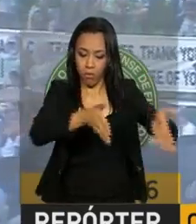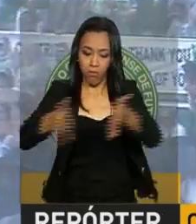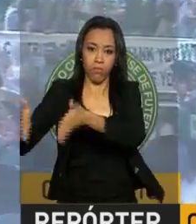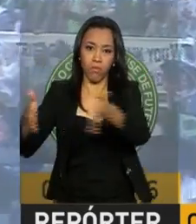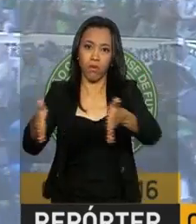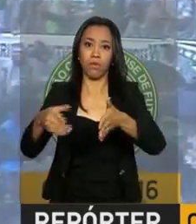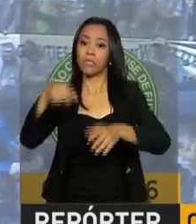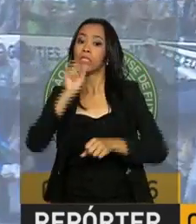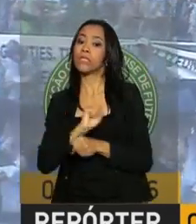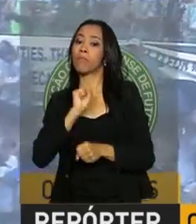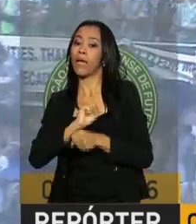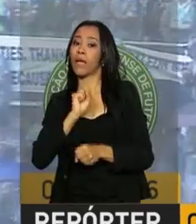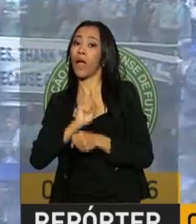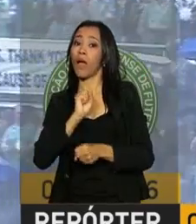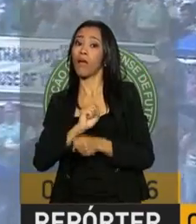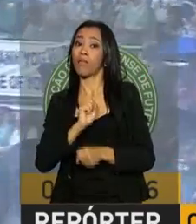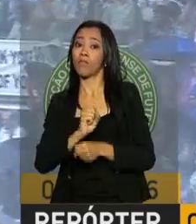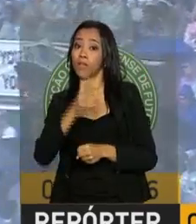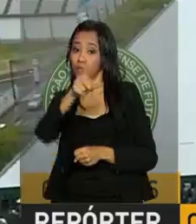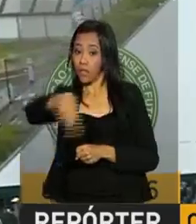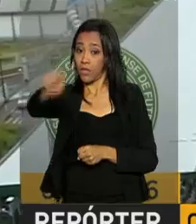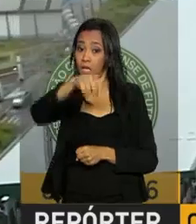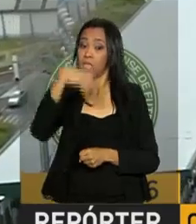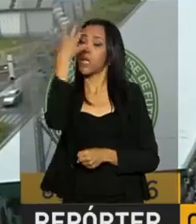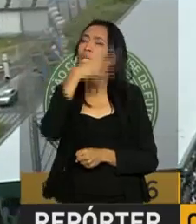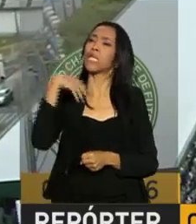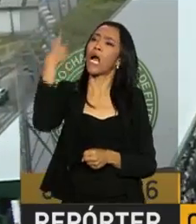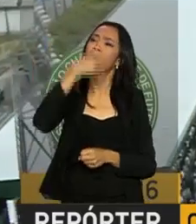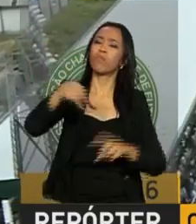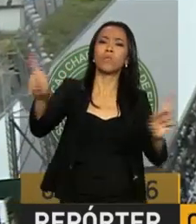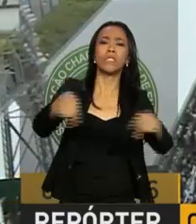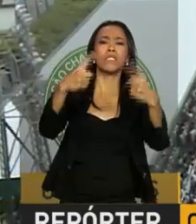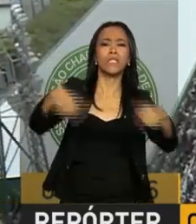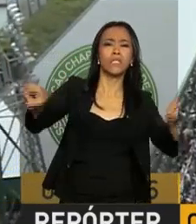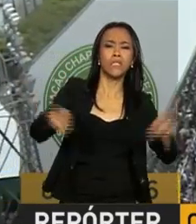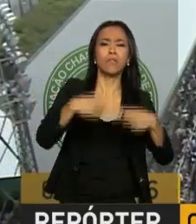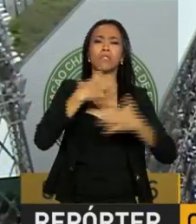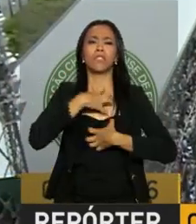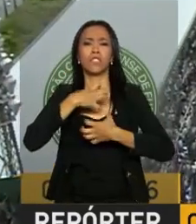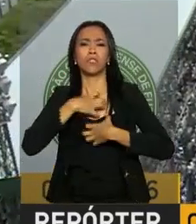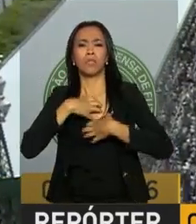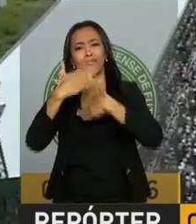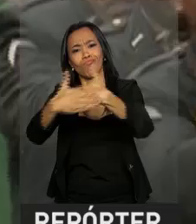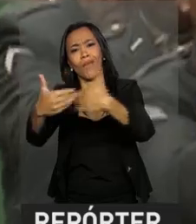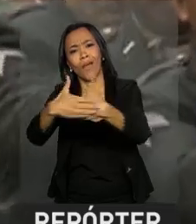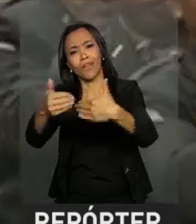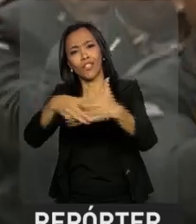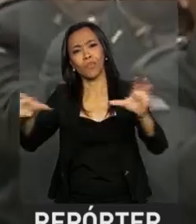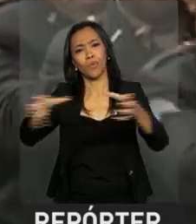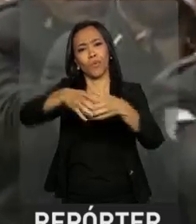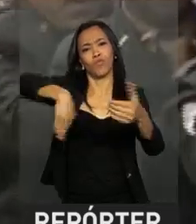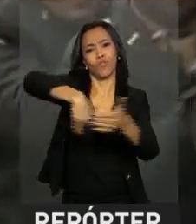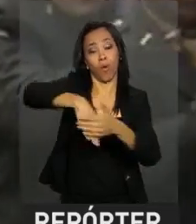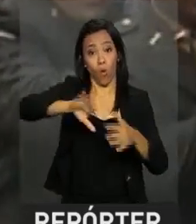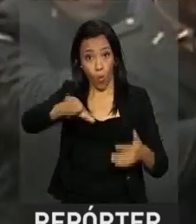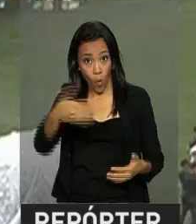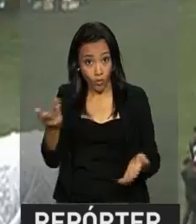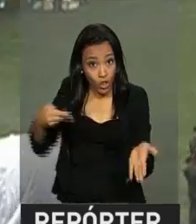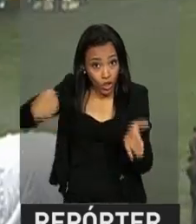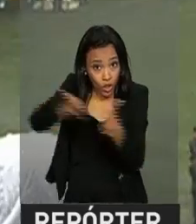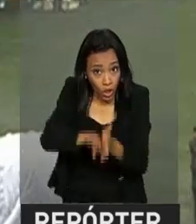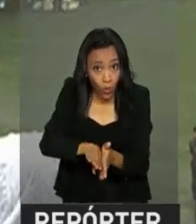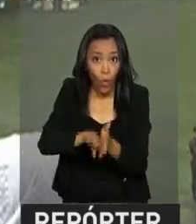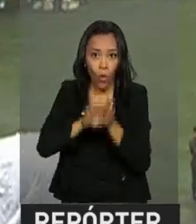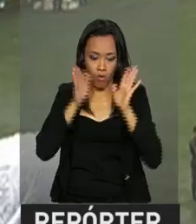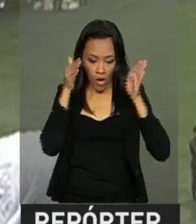Enquanto esperavam o cortejo, os torcedores cantavam hinos, demonstrando o carinho pelo time. Quando os caixões